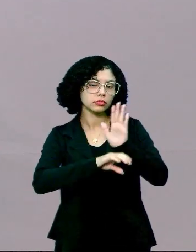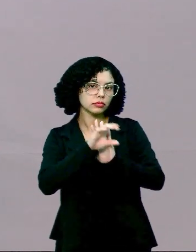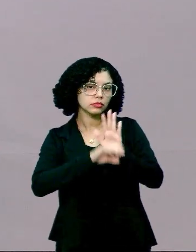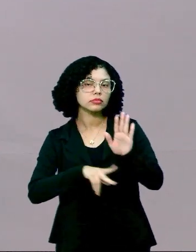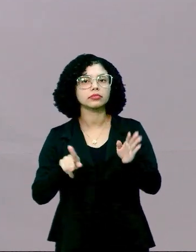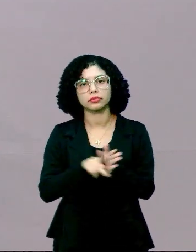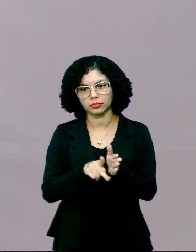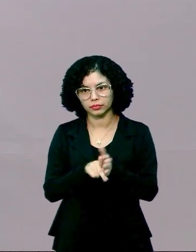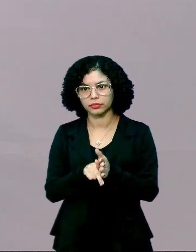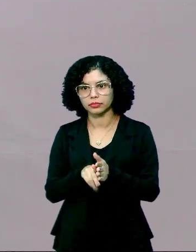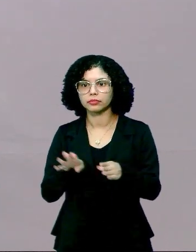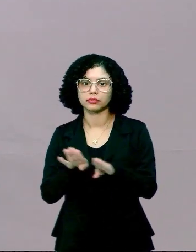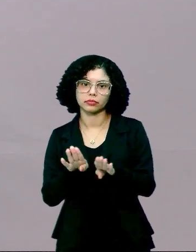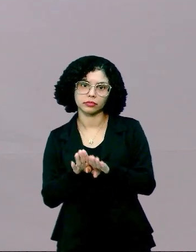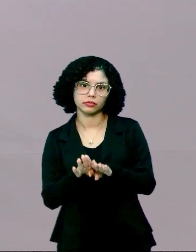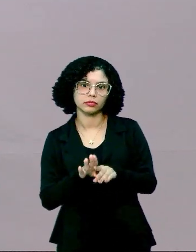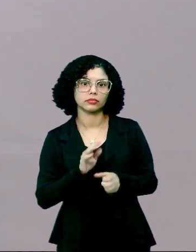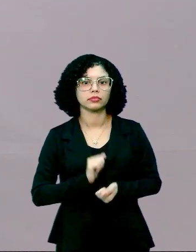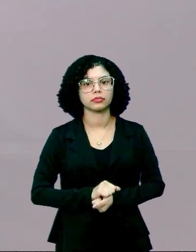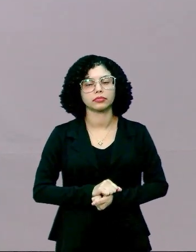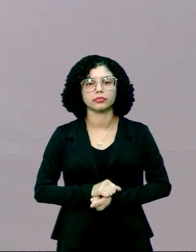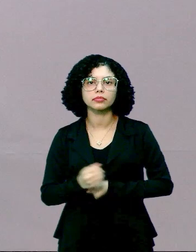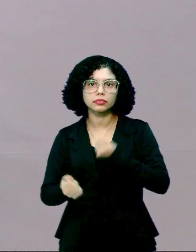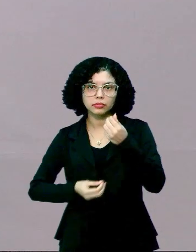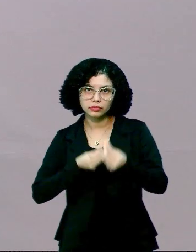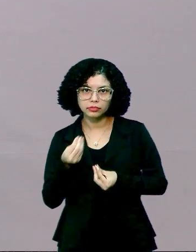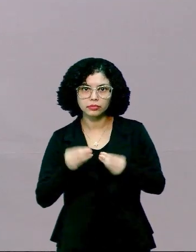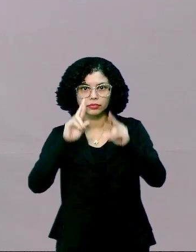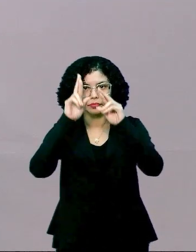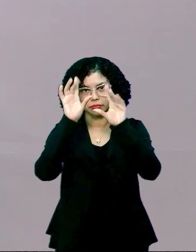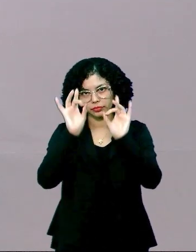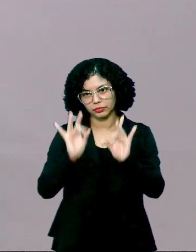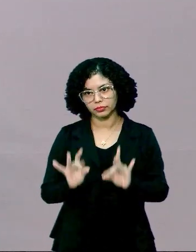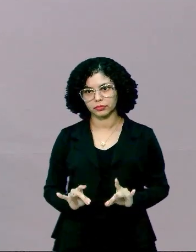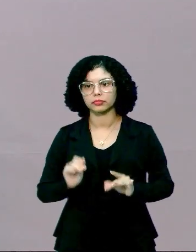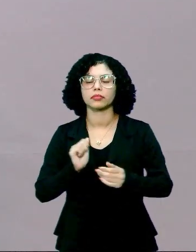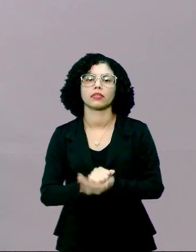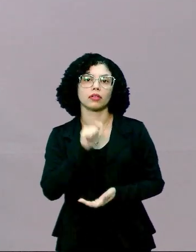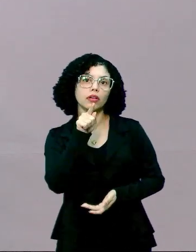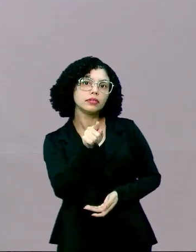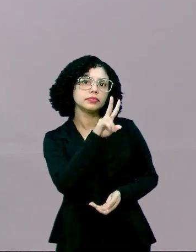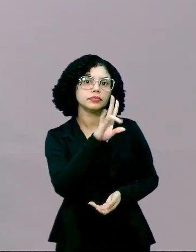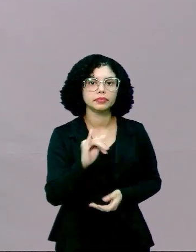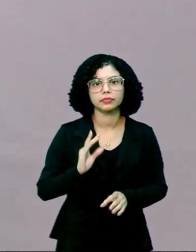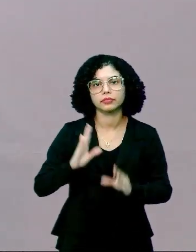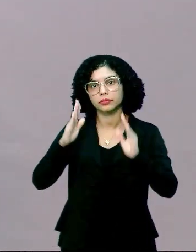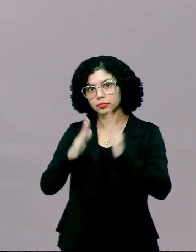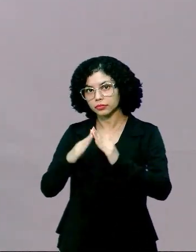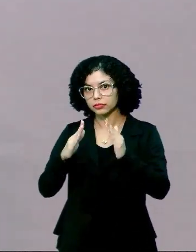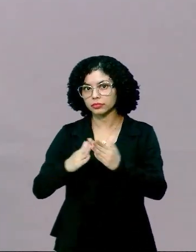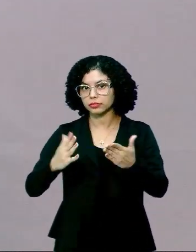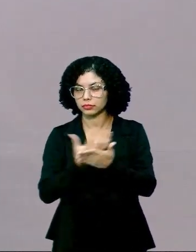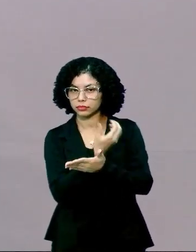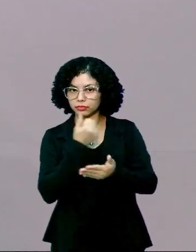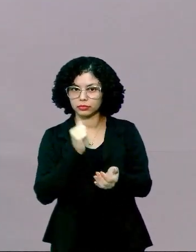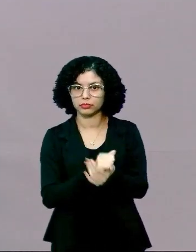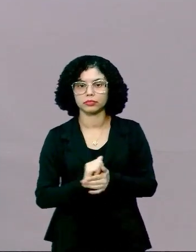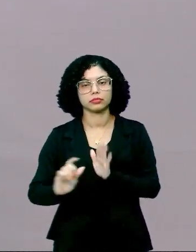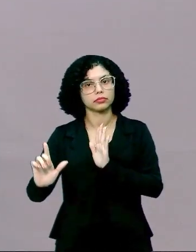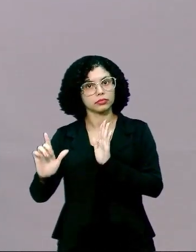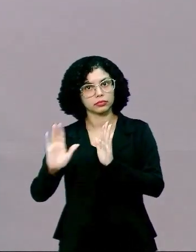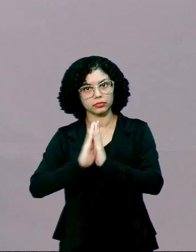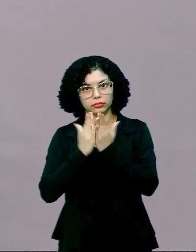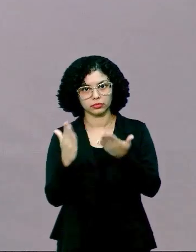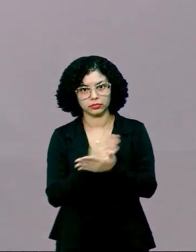conceitos, né, de nacionalidade, de cidadania, como difere cada um deles, vocês vão aí em casa pegar o livro de